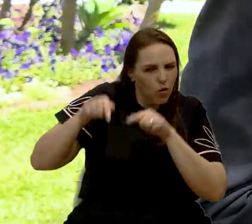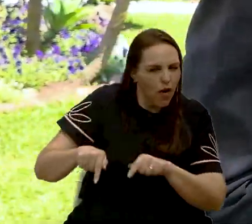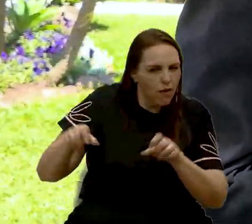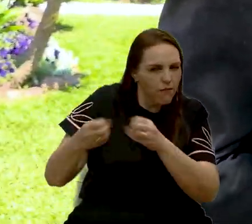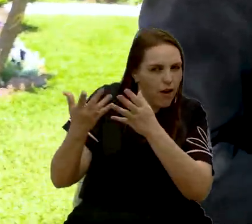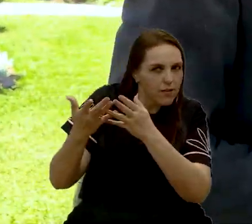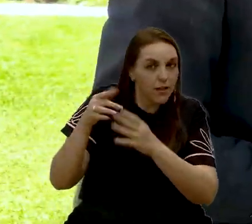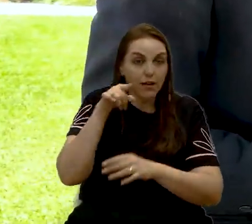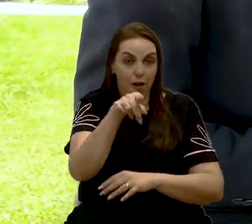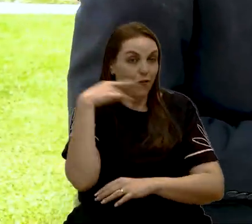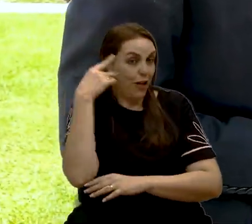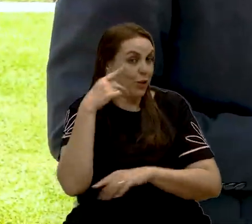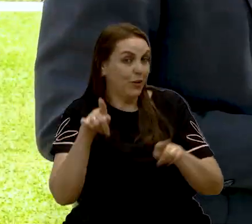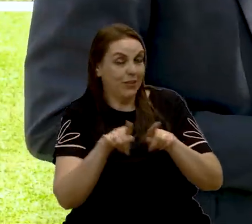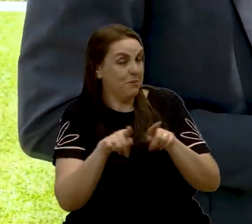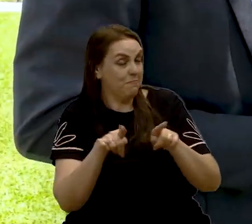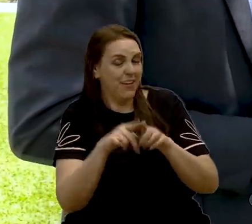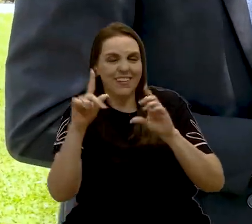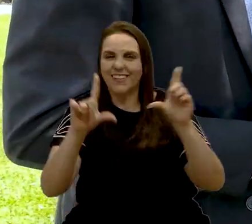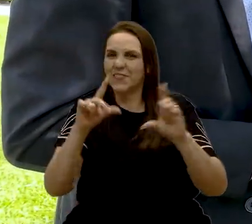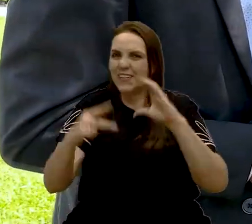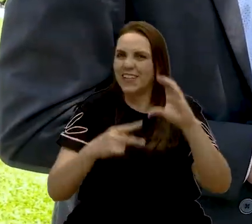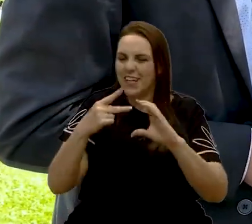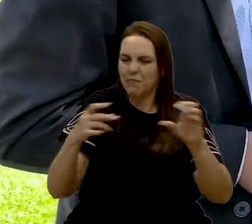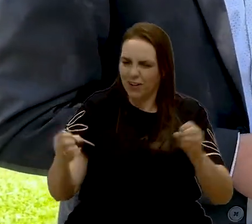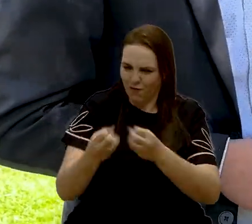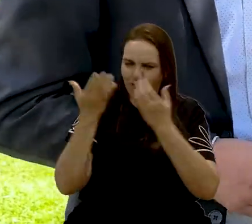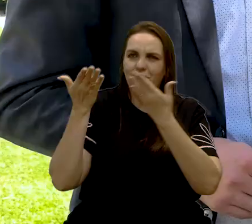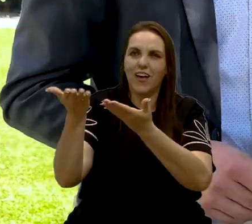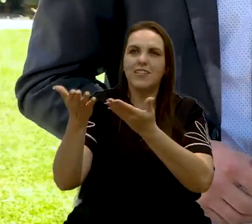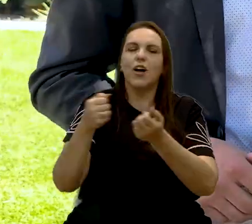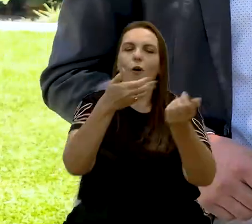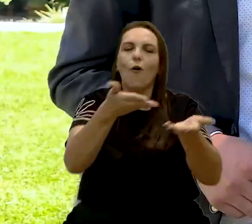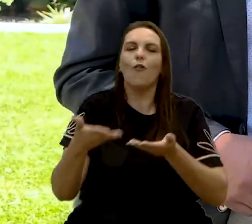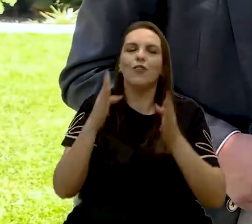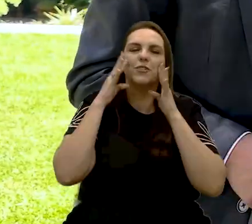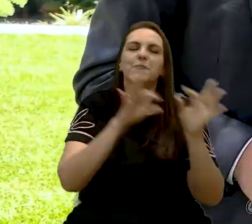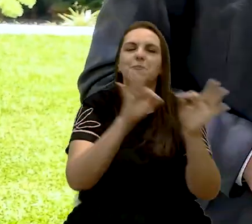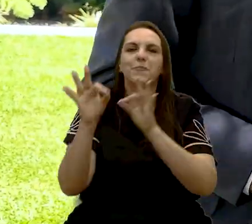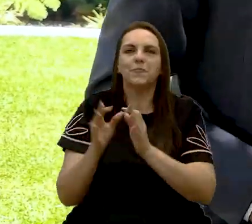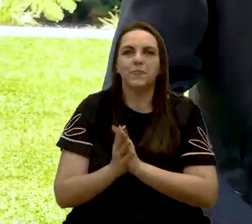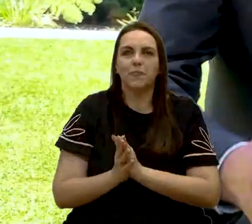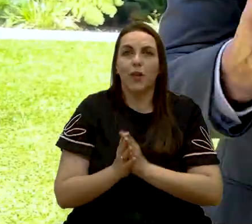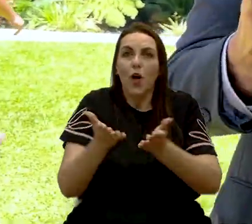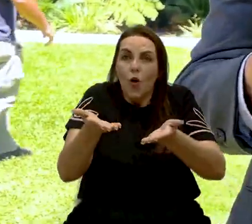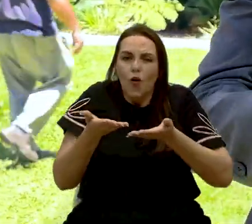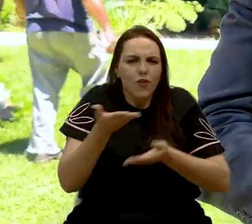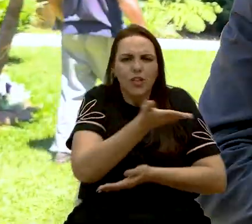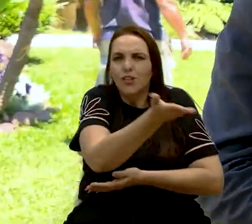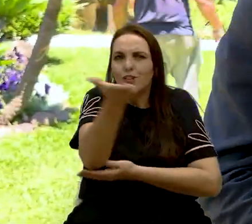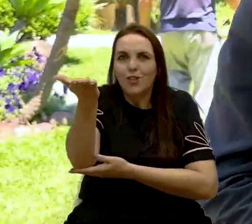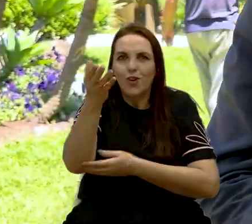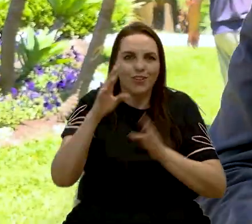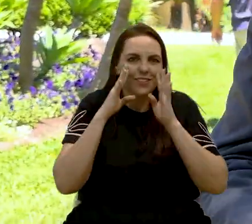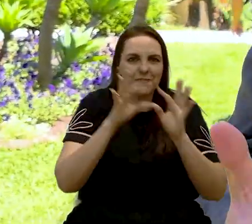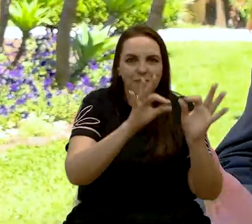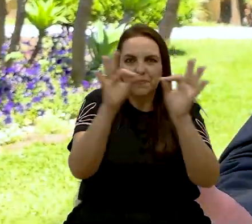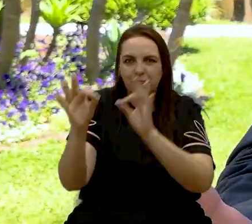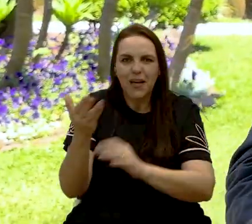Eu estou na festa, o vereador está na festa, a TV Câmara está na festa. Eu quero que o senhor deixe um convite para a nossa audiência. Convido a todos